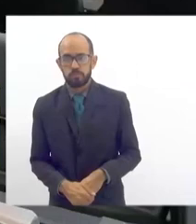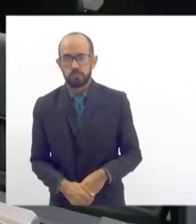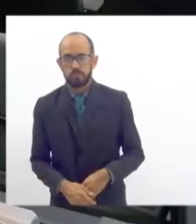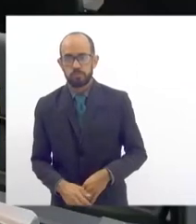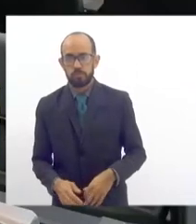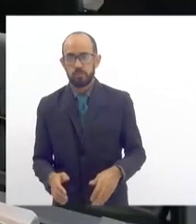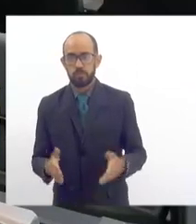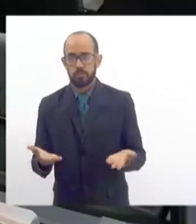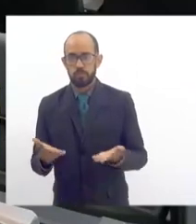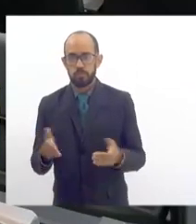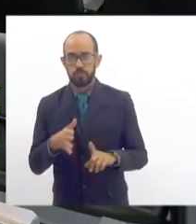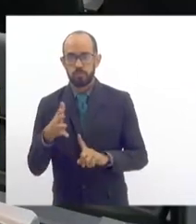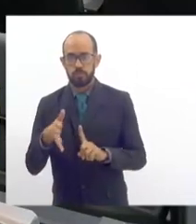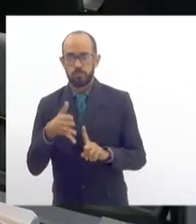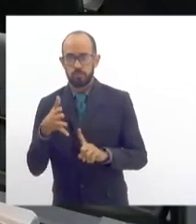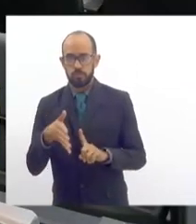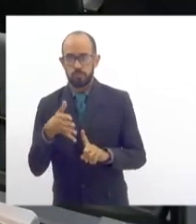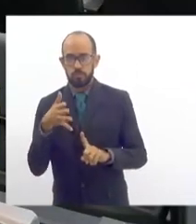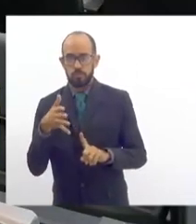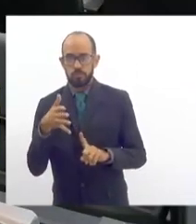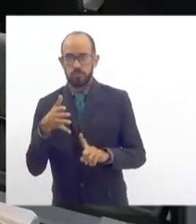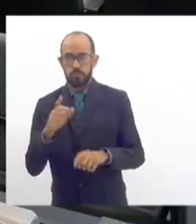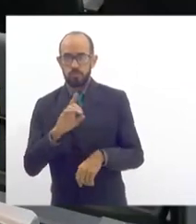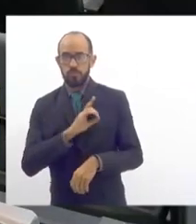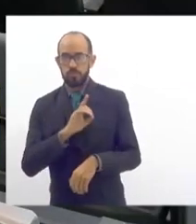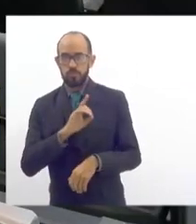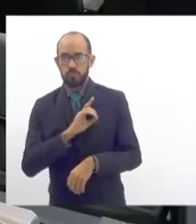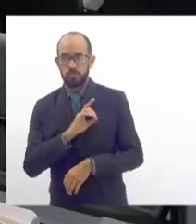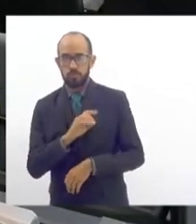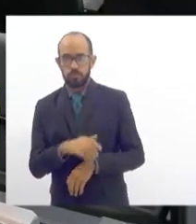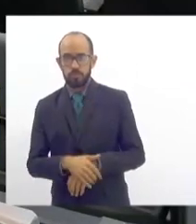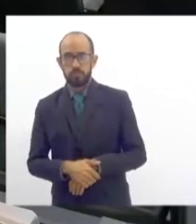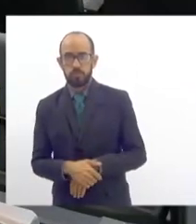Passar a palavra para o DETRAN.